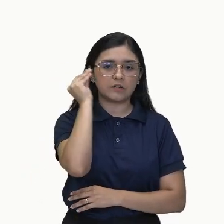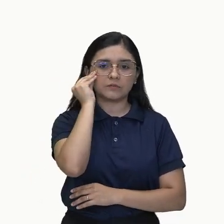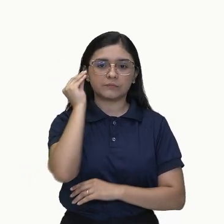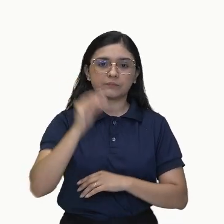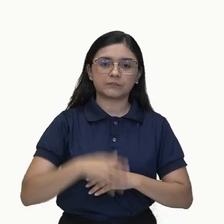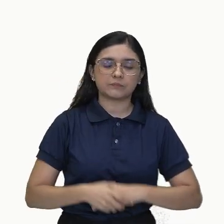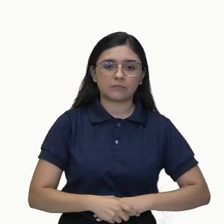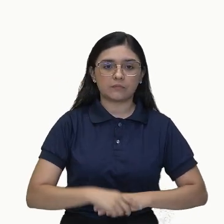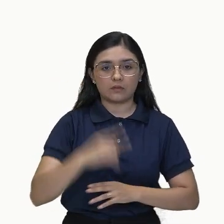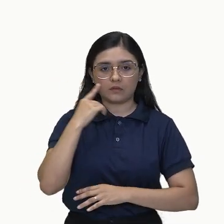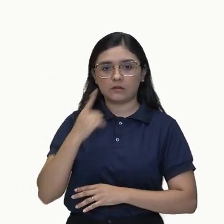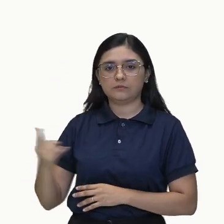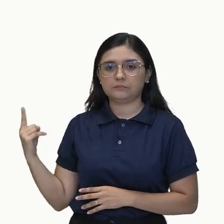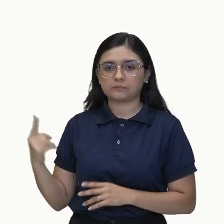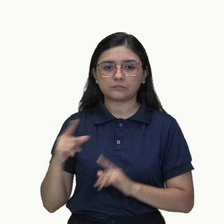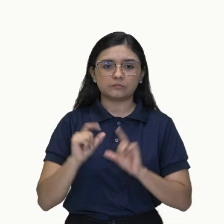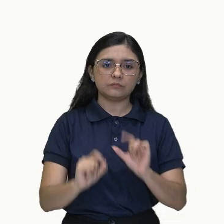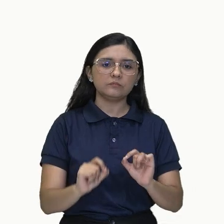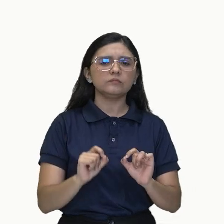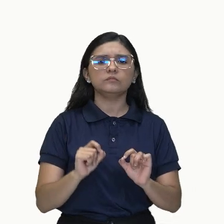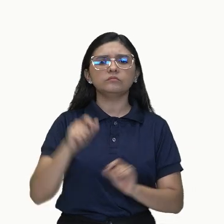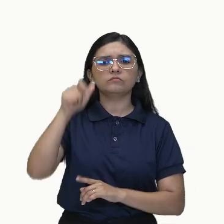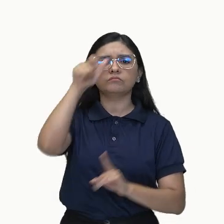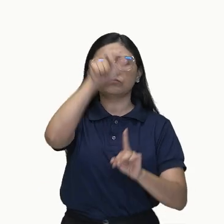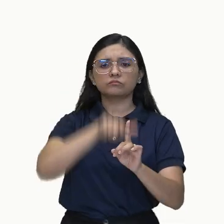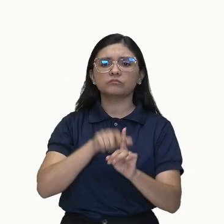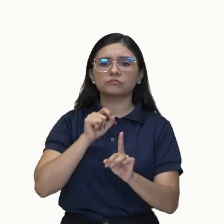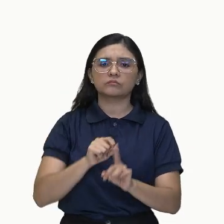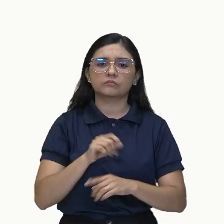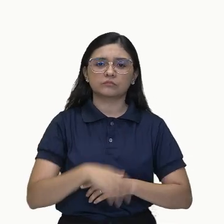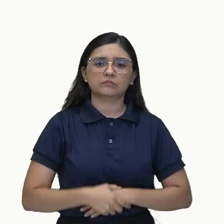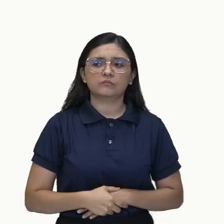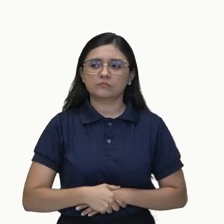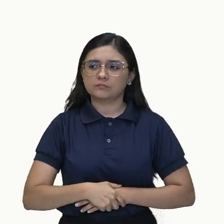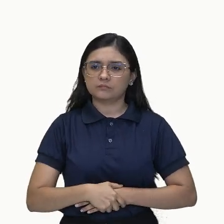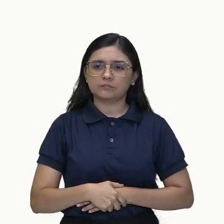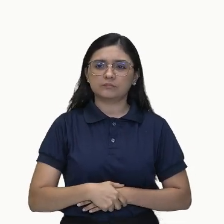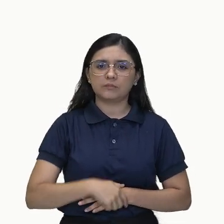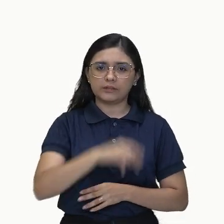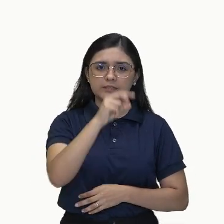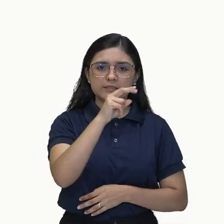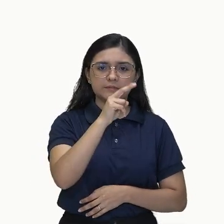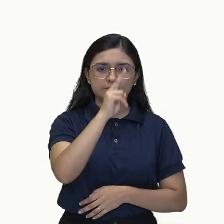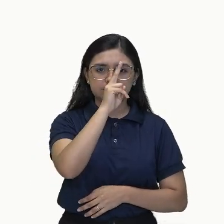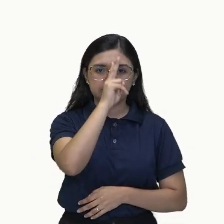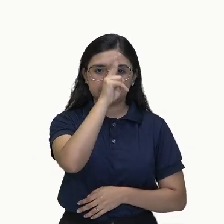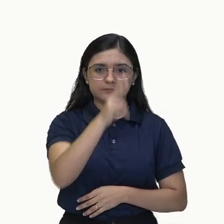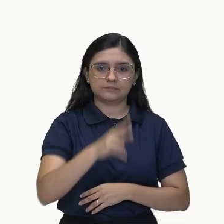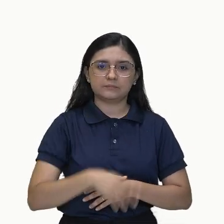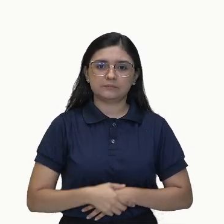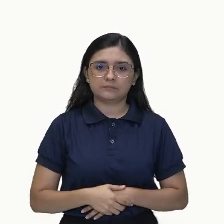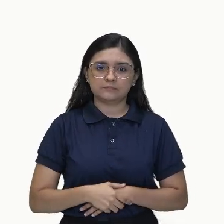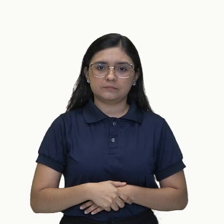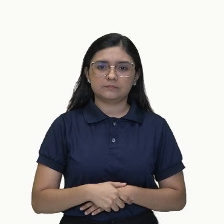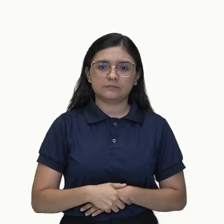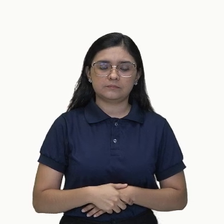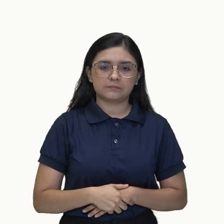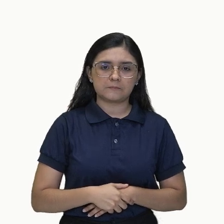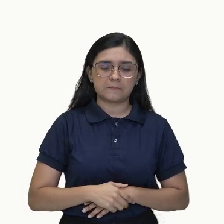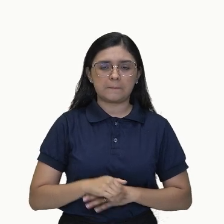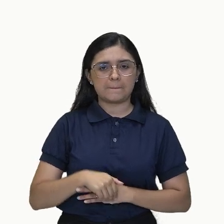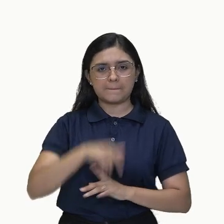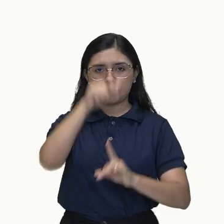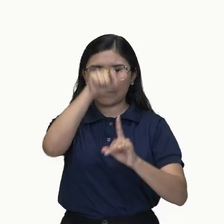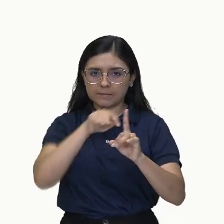caso aqui, estamos falando da potência elétrica, que o cientista que fez